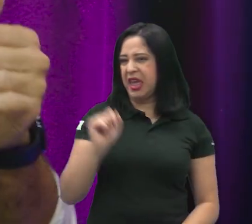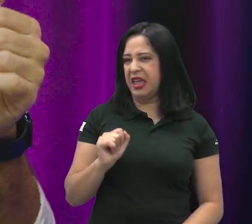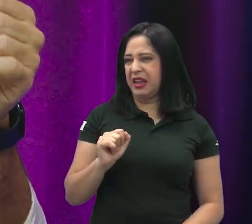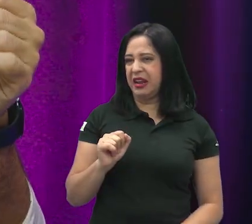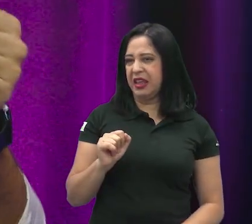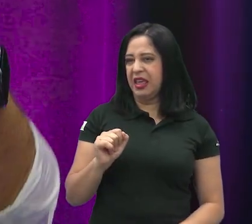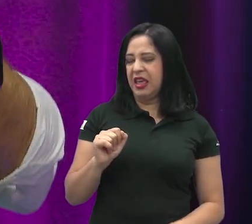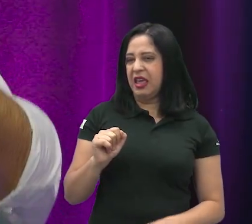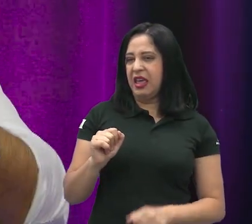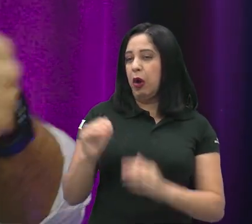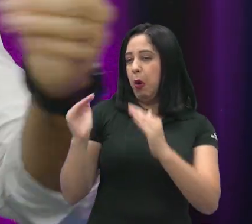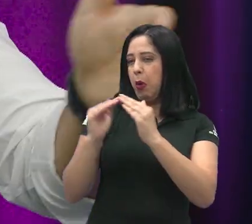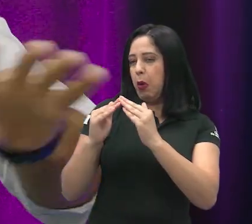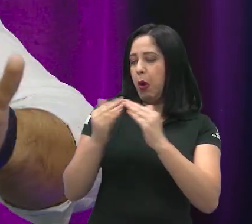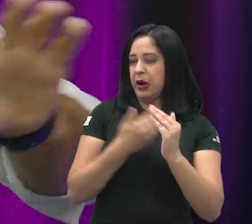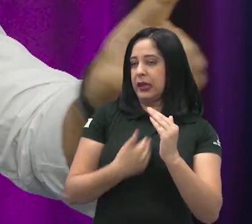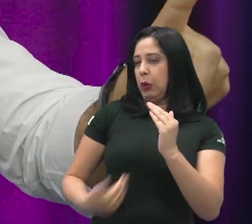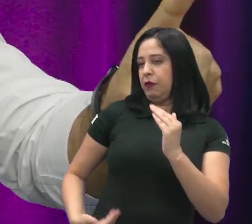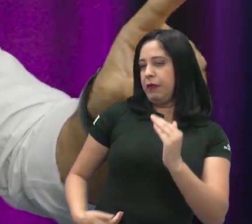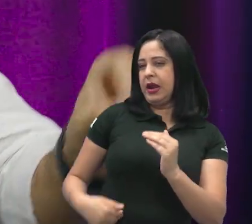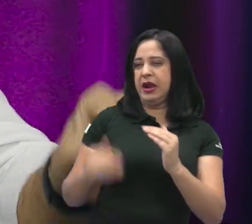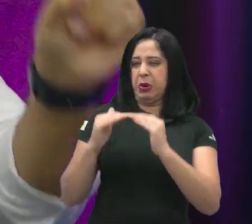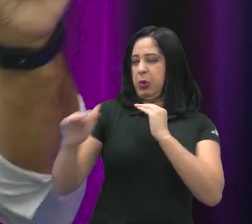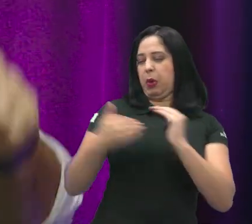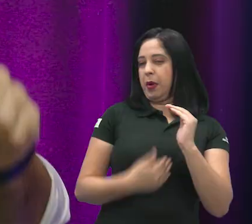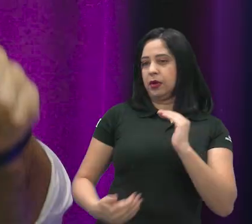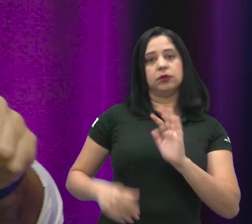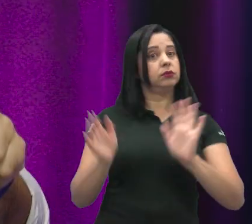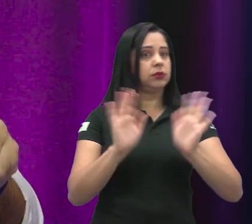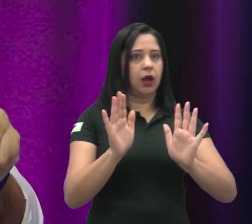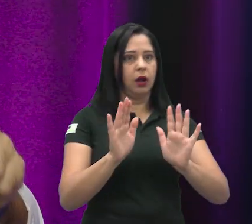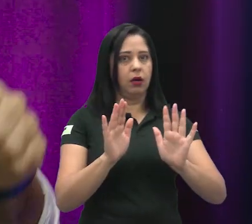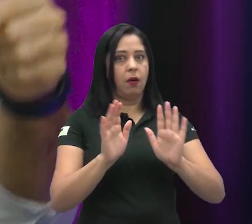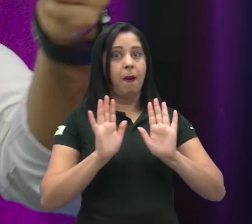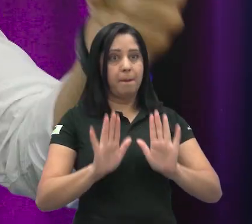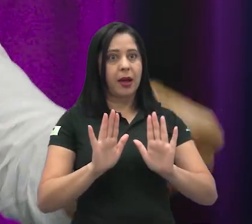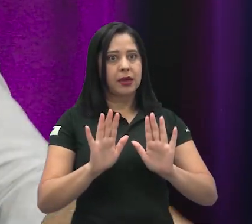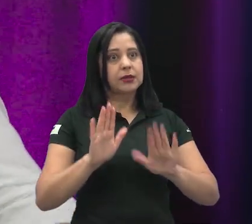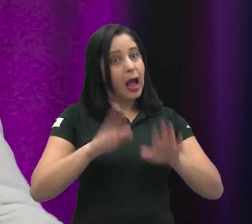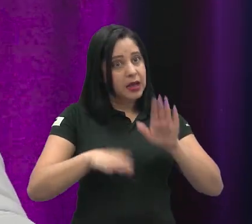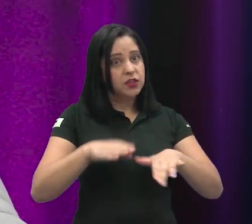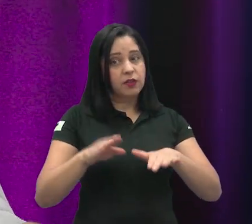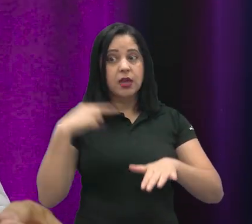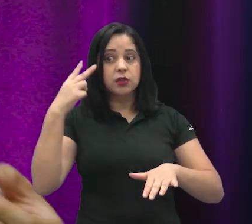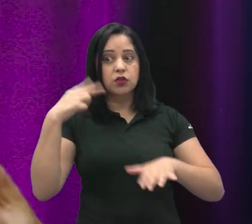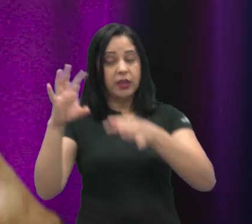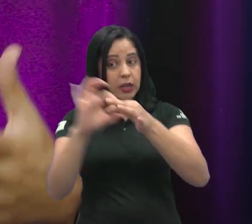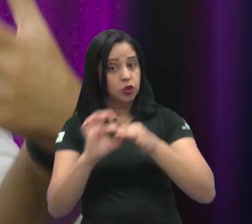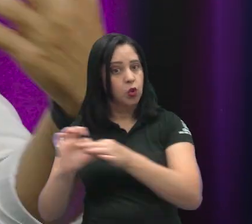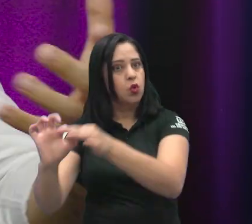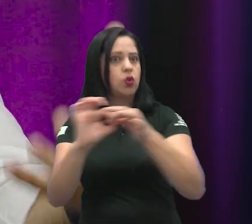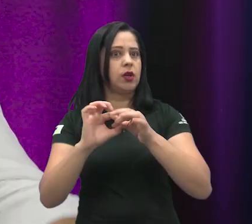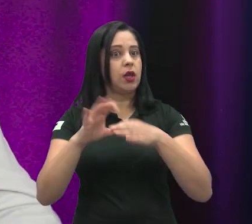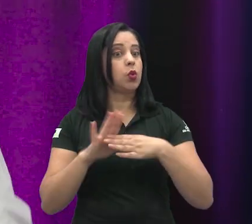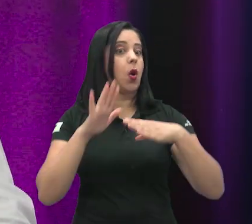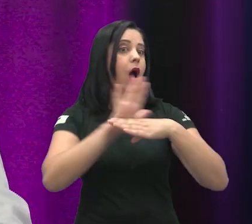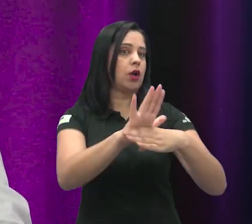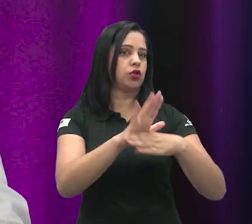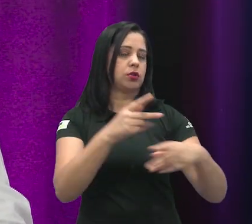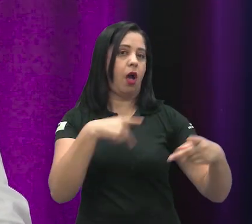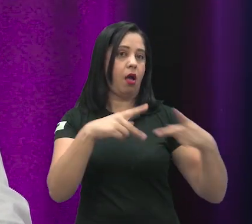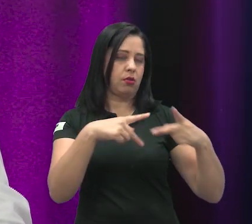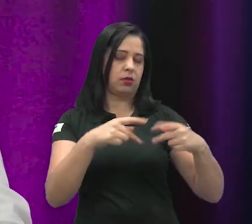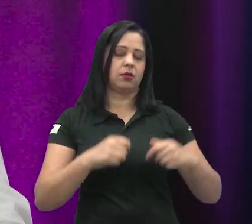aquele vereador é pró-governo, ele é contra? Não. Na hora de pensar a cidade, há uma união dos vereadores para a gente estar debatendo assuntos de